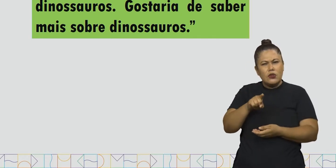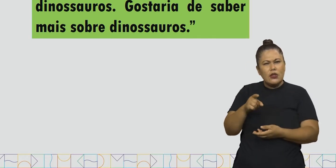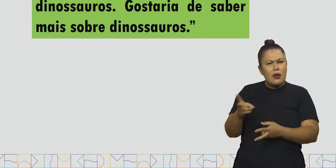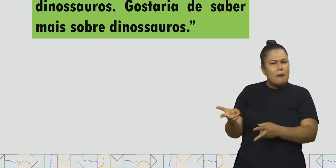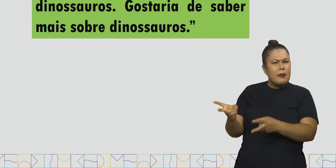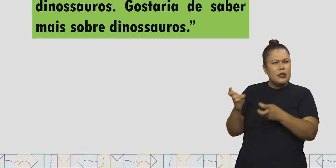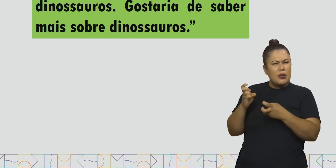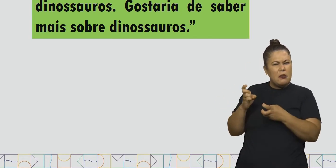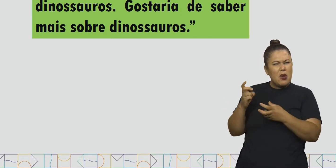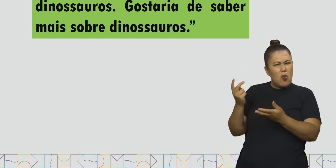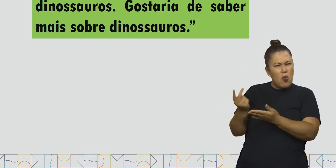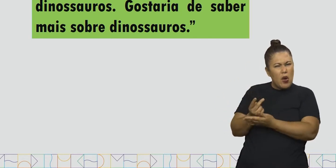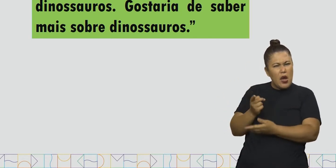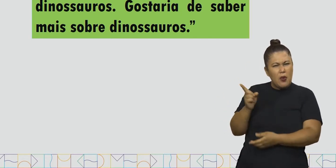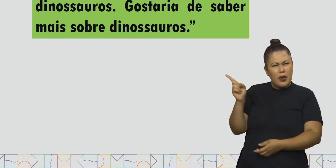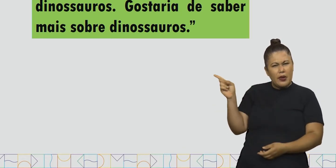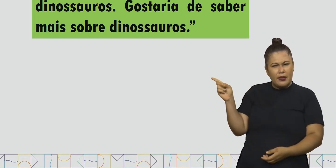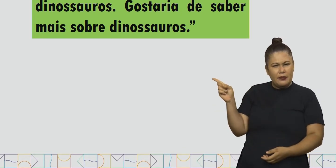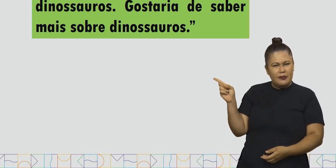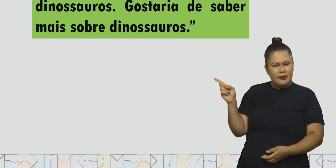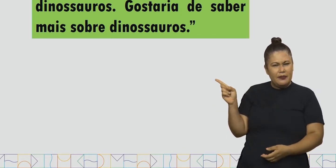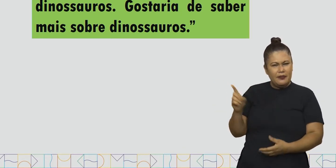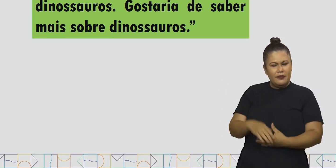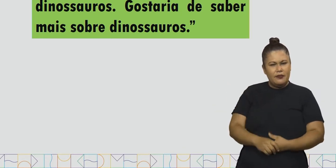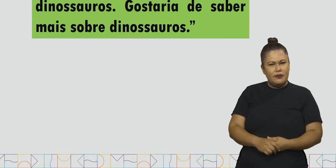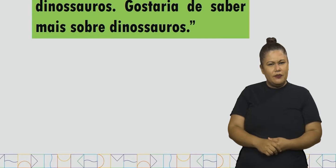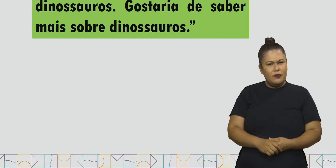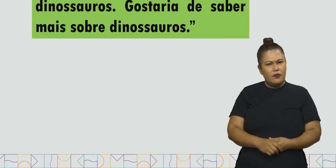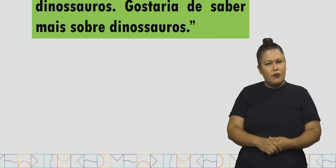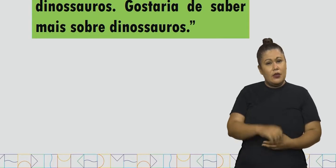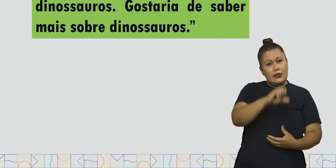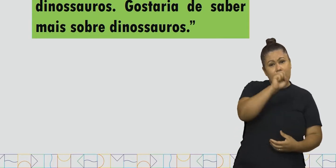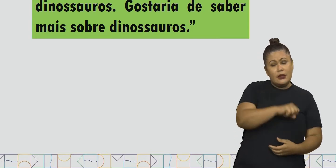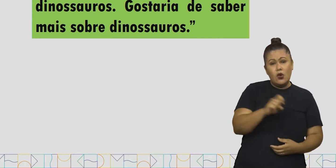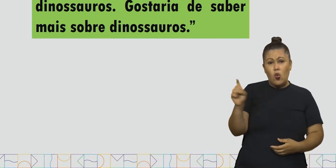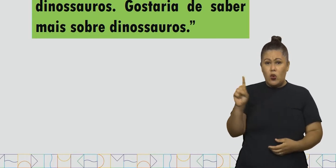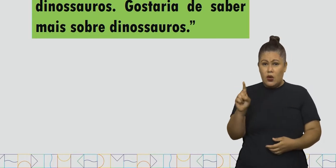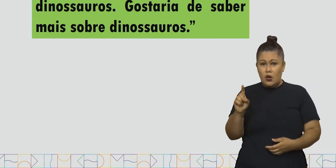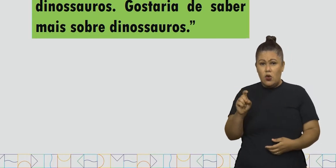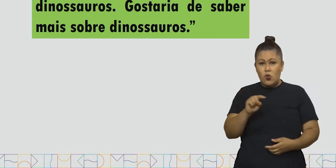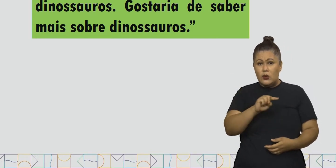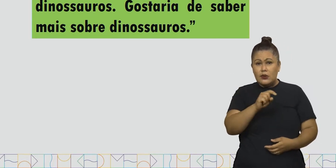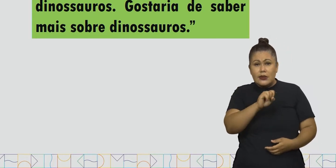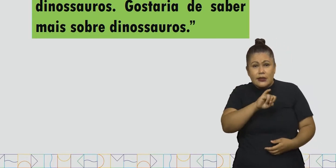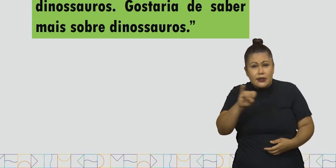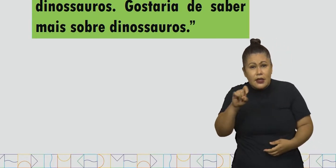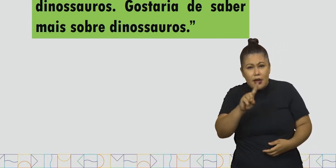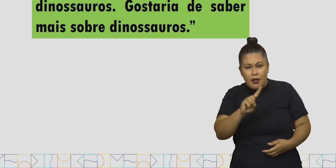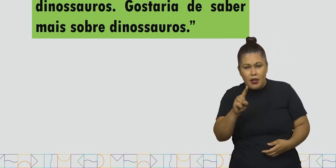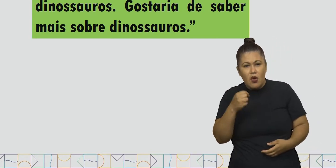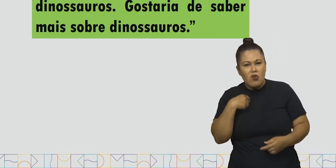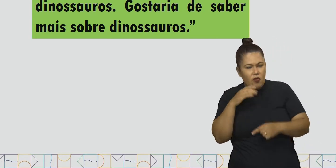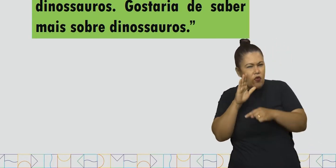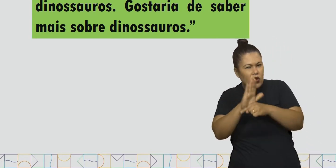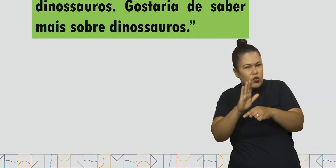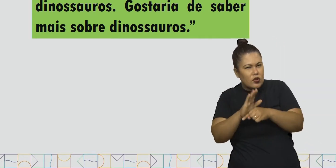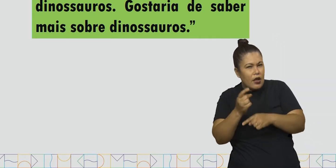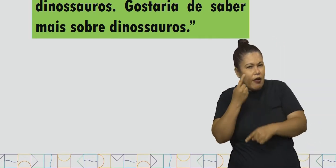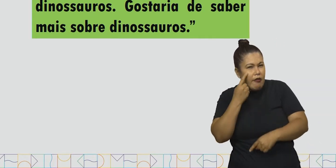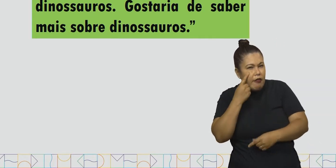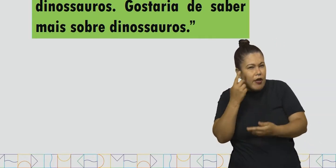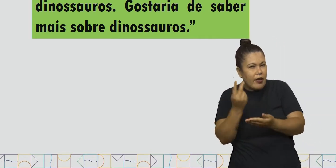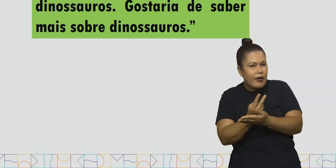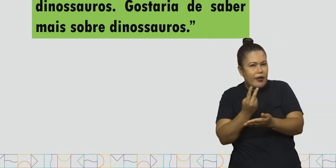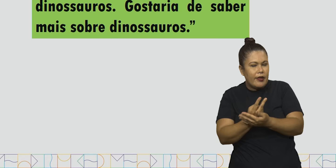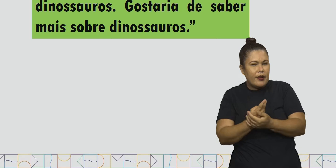observar algum erro neste trecho? Se caso não, eu vou te ajudar. Temos um erro